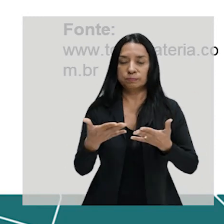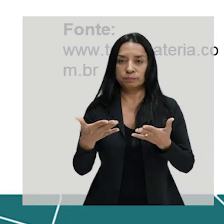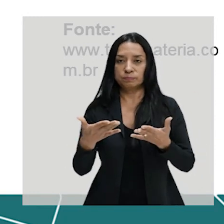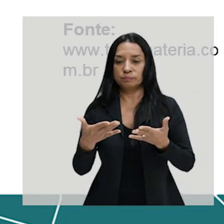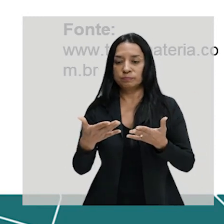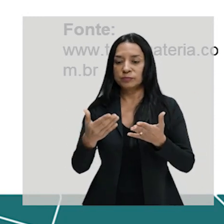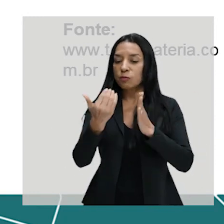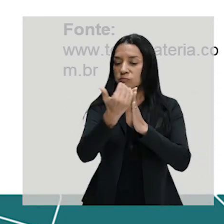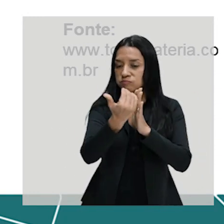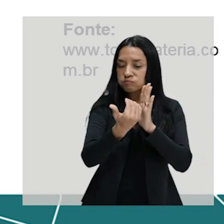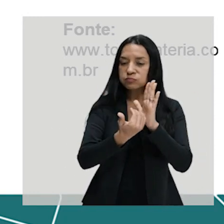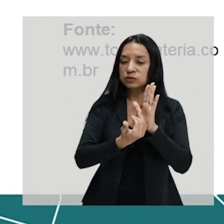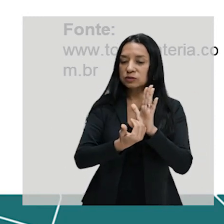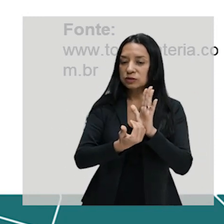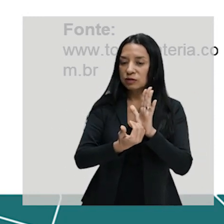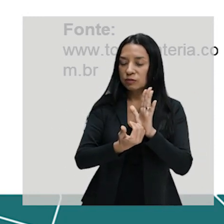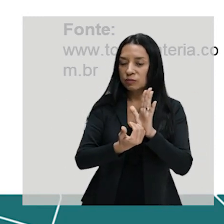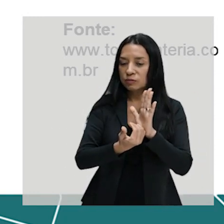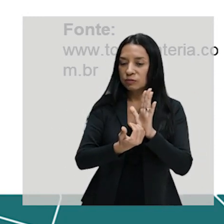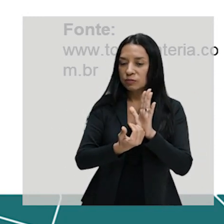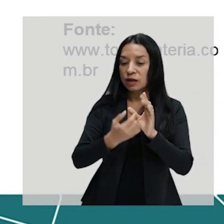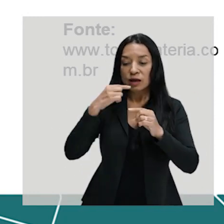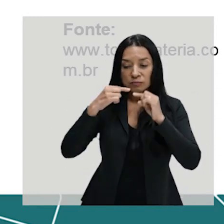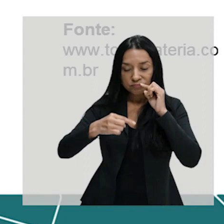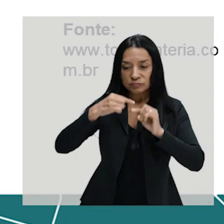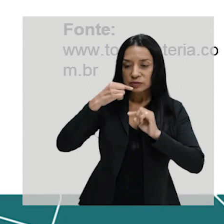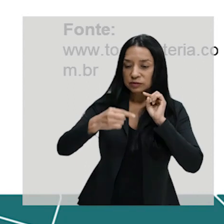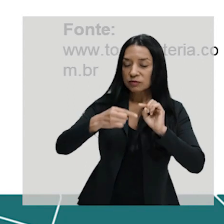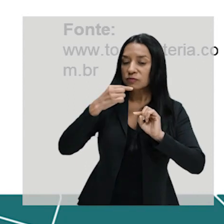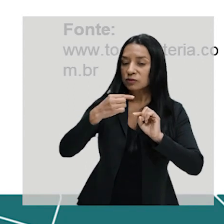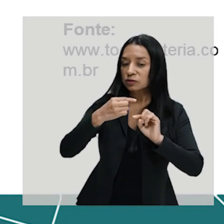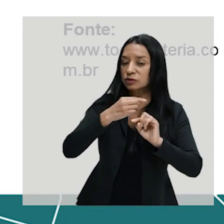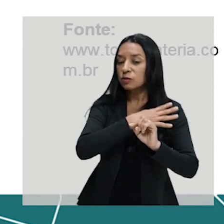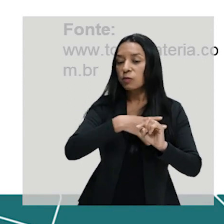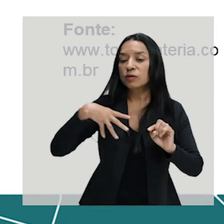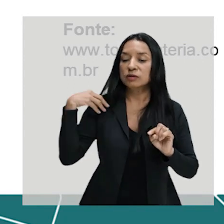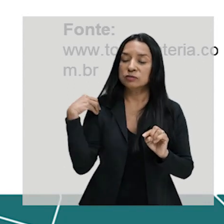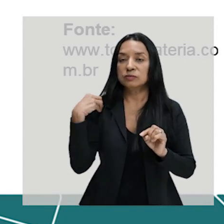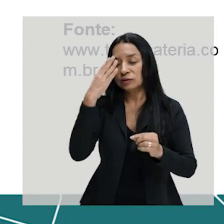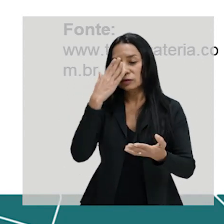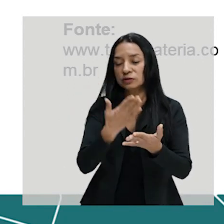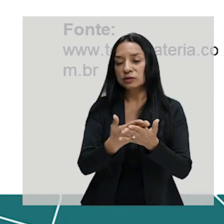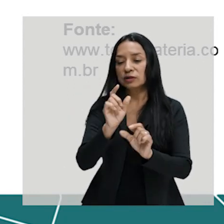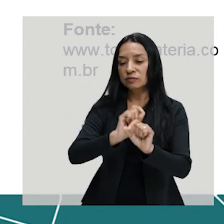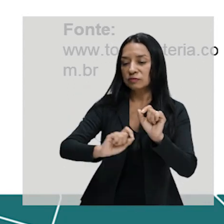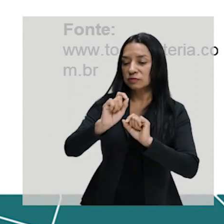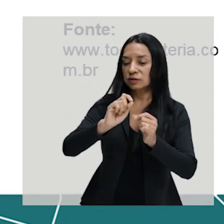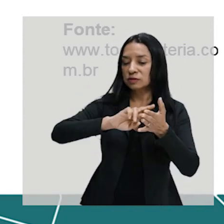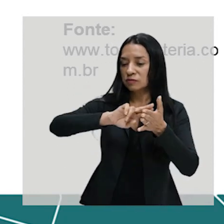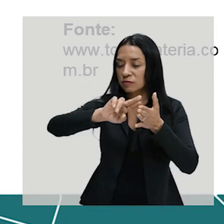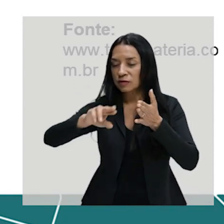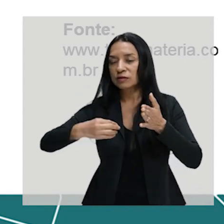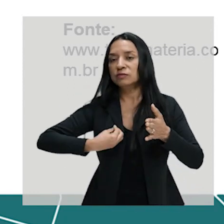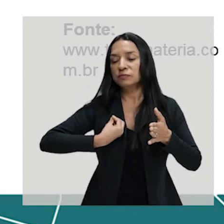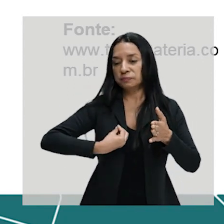era uma classificação por meio de Aristóteles tá então ele acreditava bastante que os seres vivos